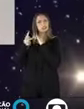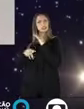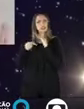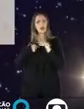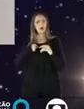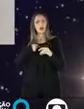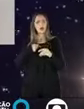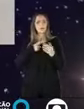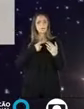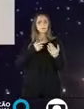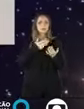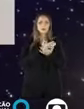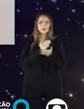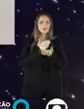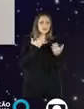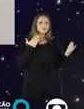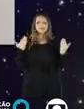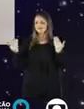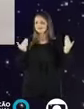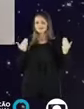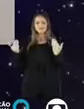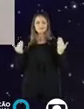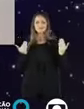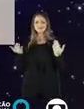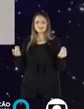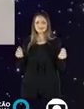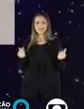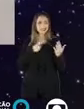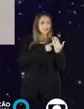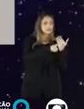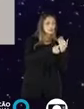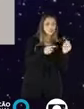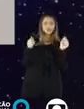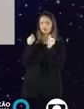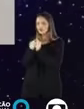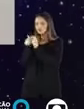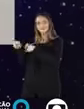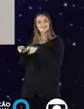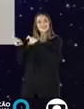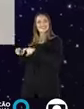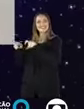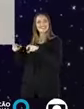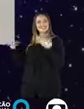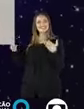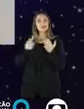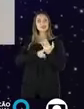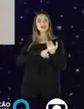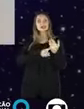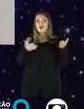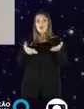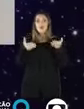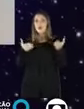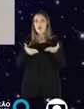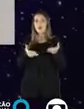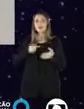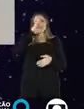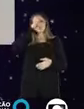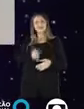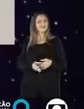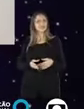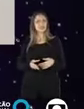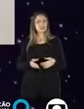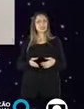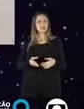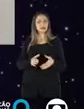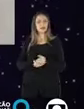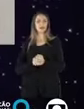meio que conectar essa paixão pela tecnologia com as raízes. E eu acho que a tecnologia hoje ela faz esse papel muito importante na sucessão